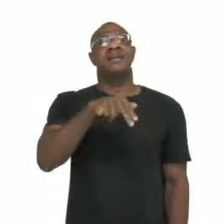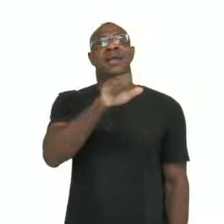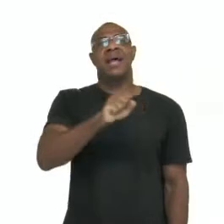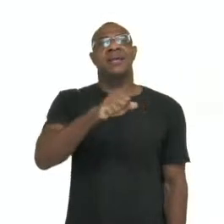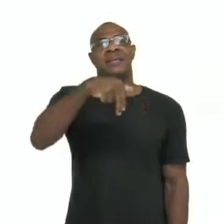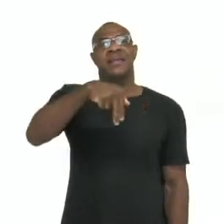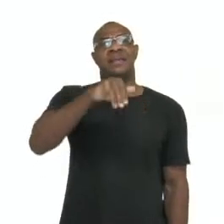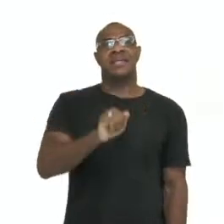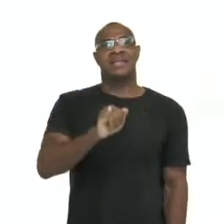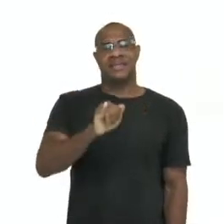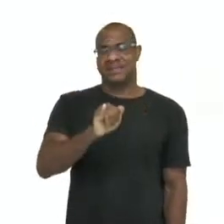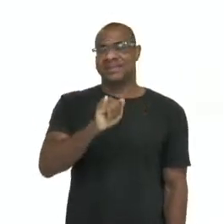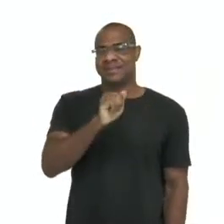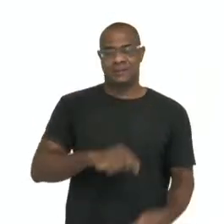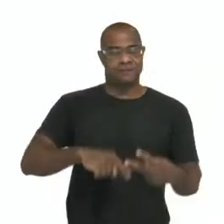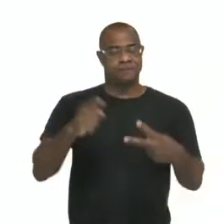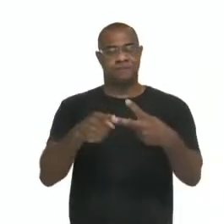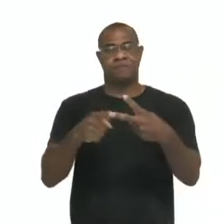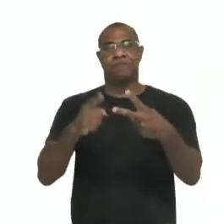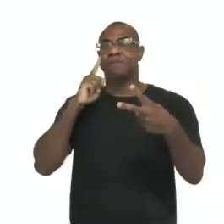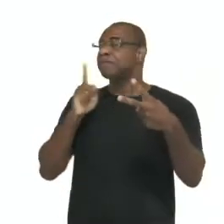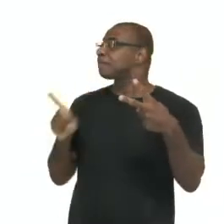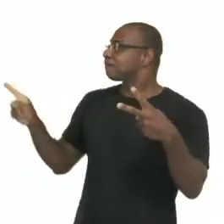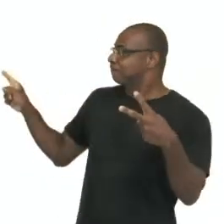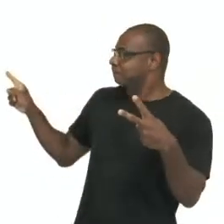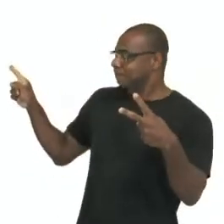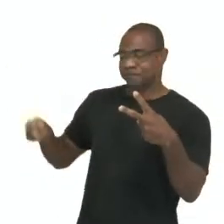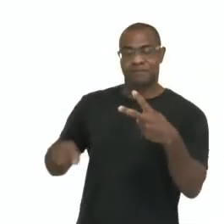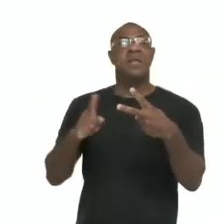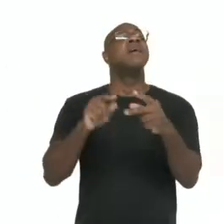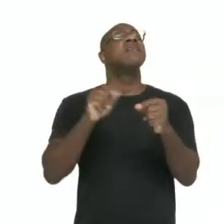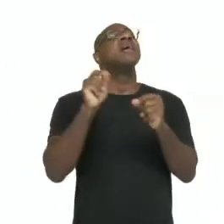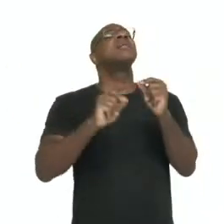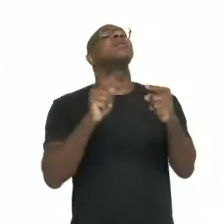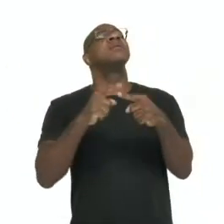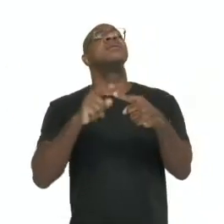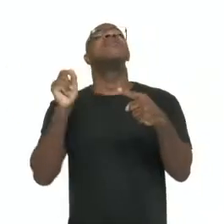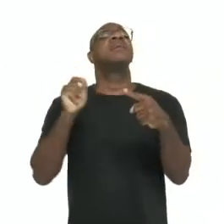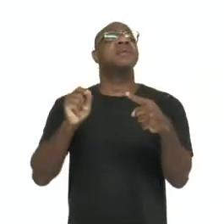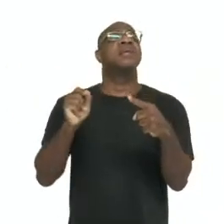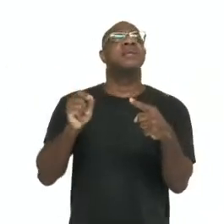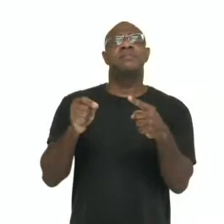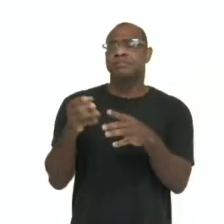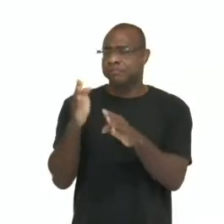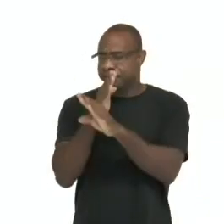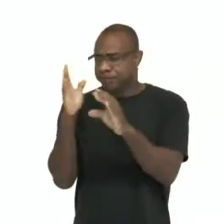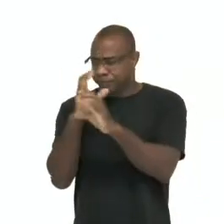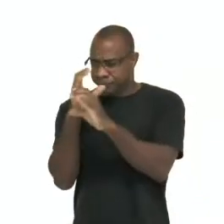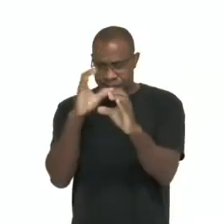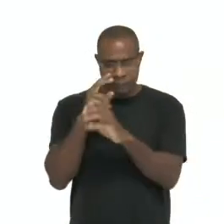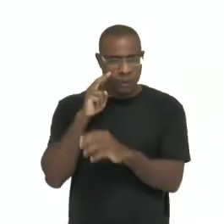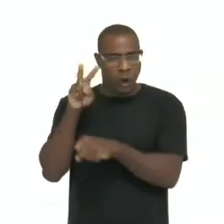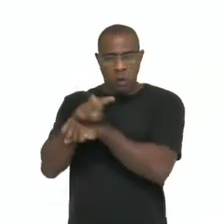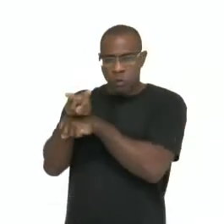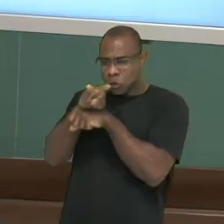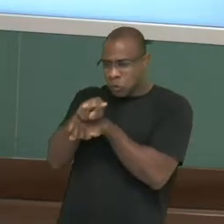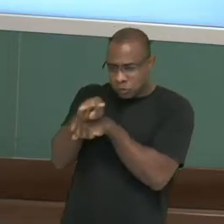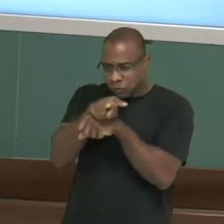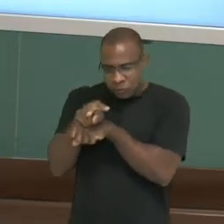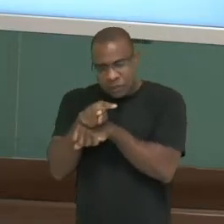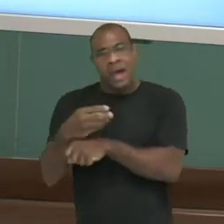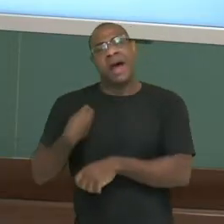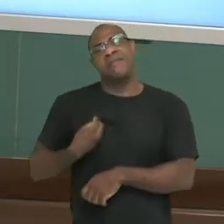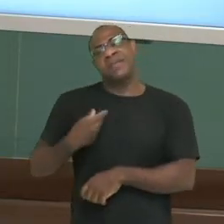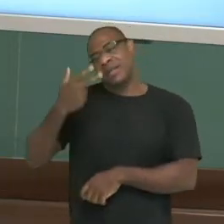Serviço Nacional de Informações, que fazia uma espécie de espionagem da vida das pessoas e dos